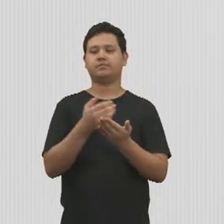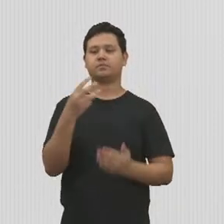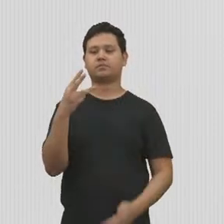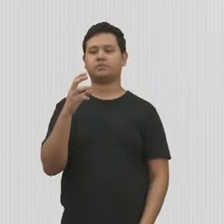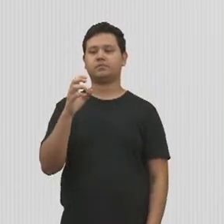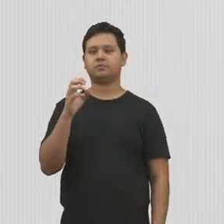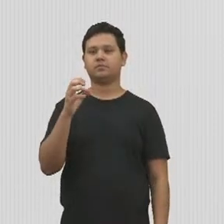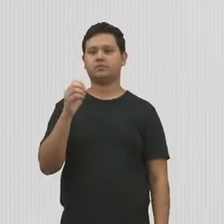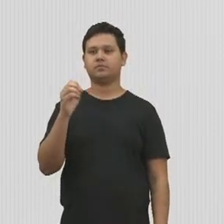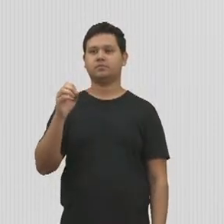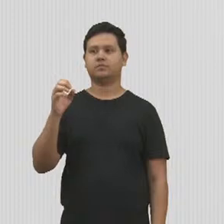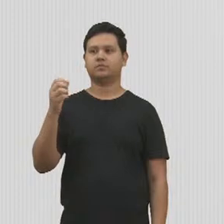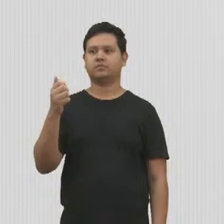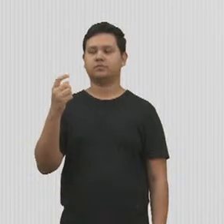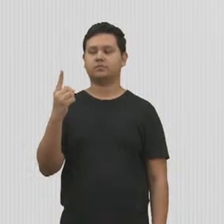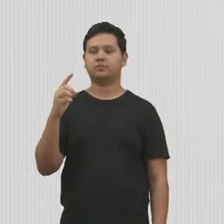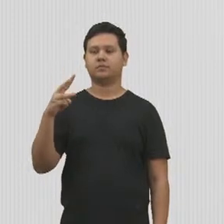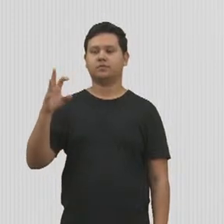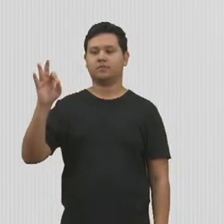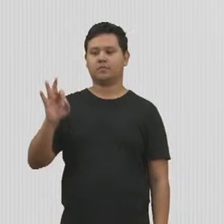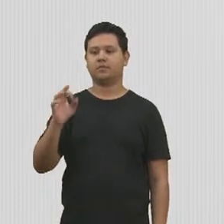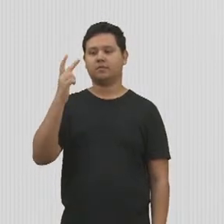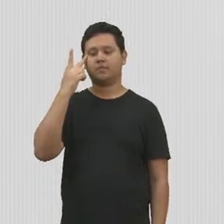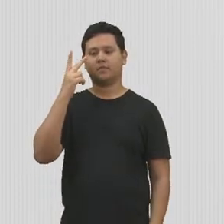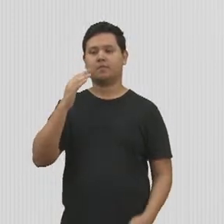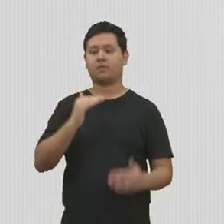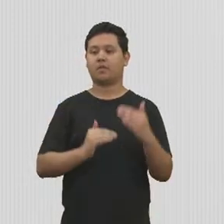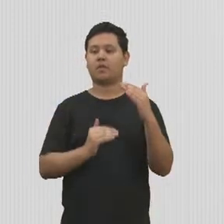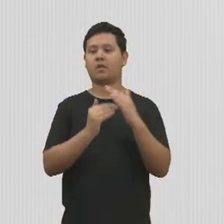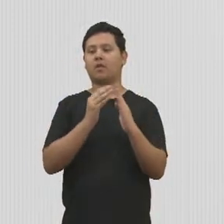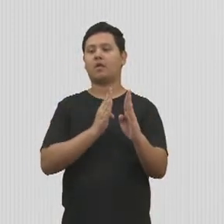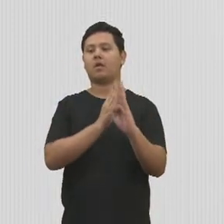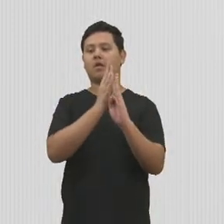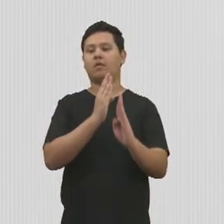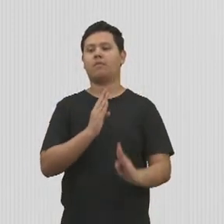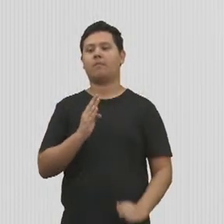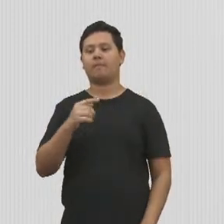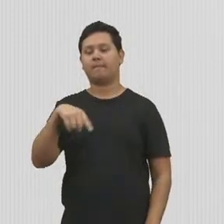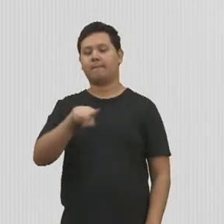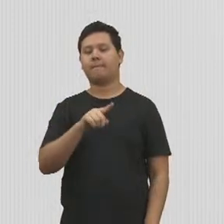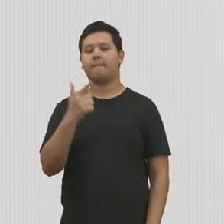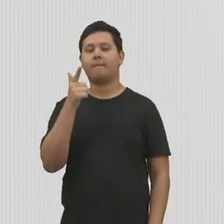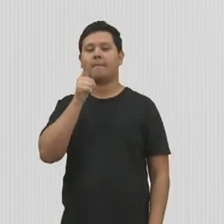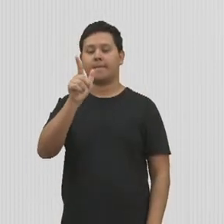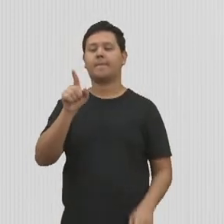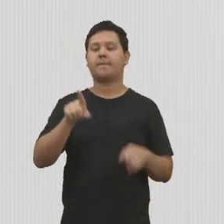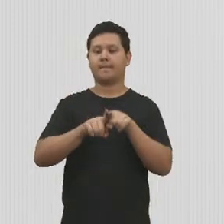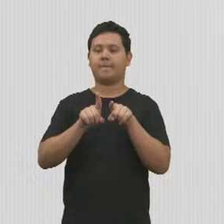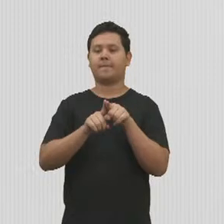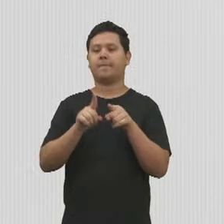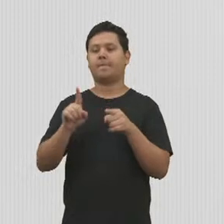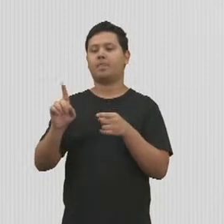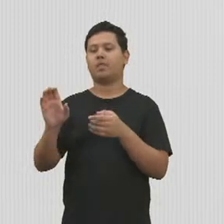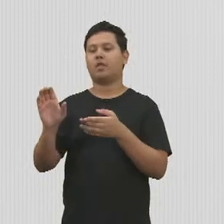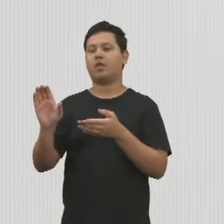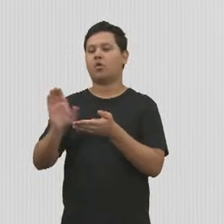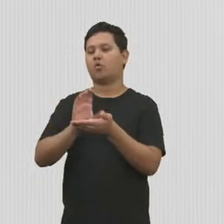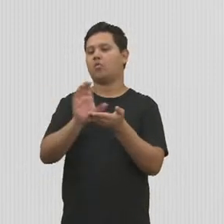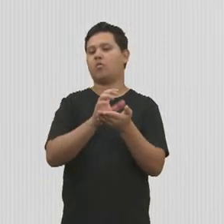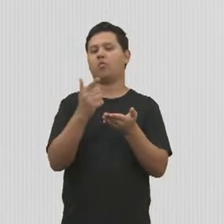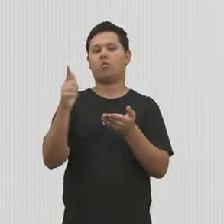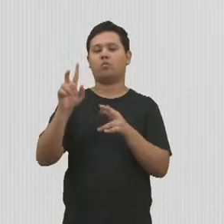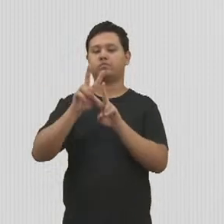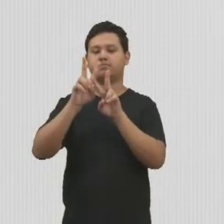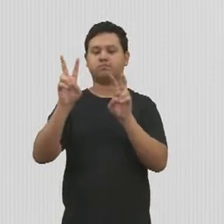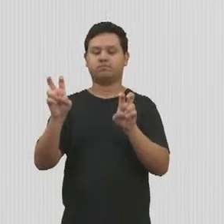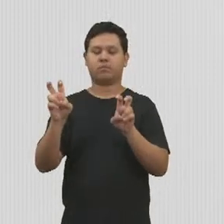313, atingimos em torno de 93% do que estava previsto. Das receitas de contribuições, que é uma que já